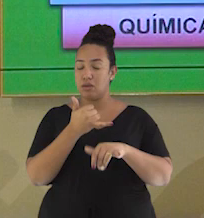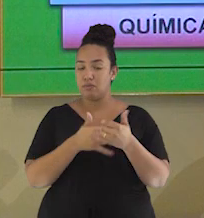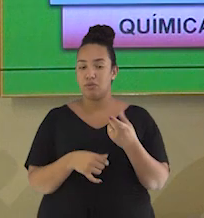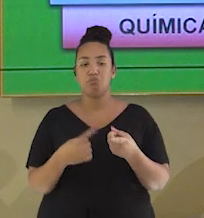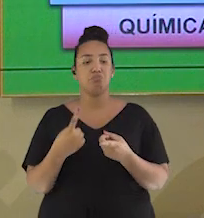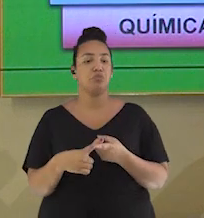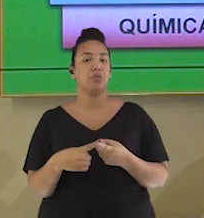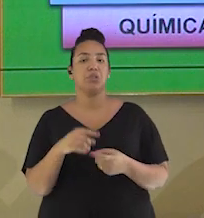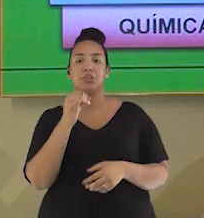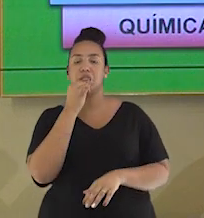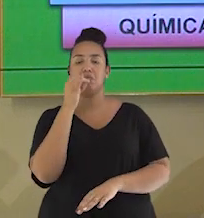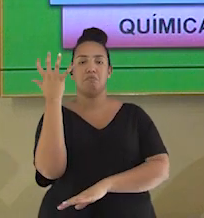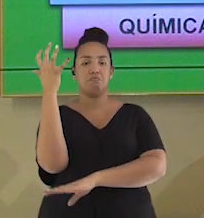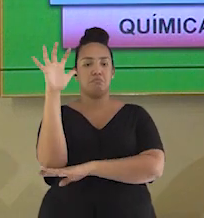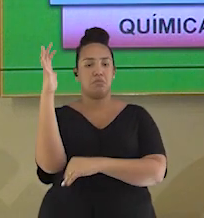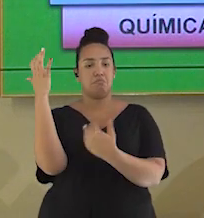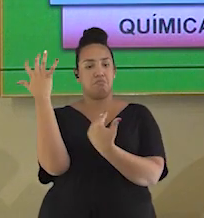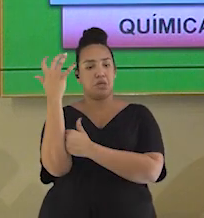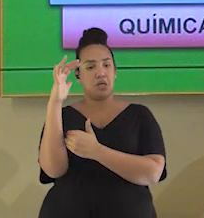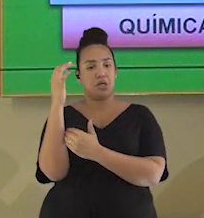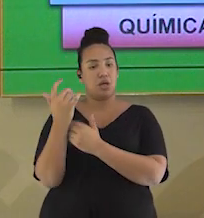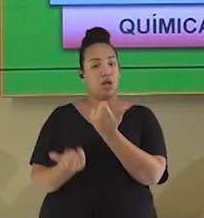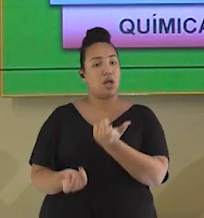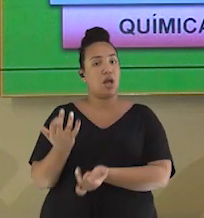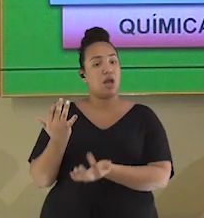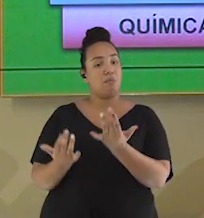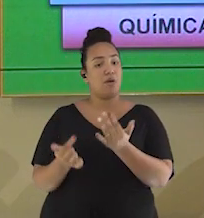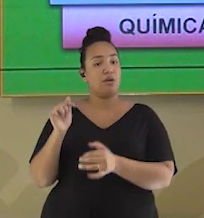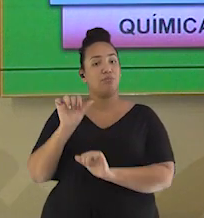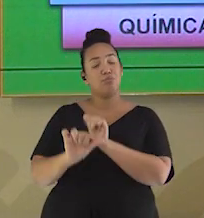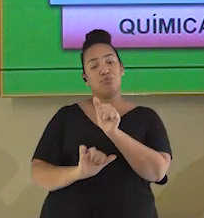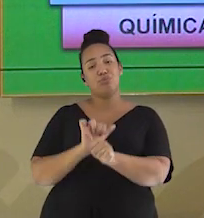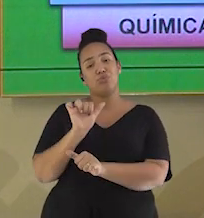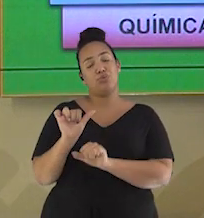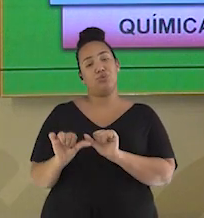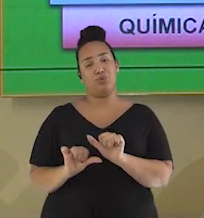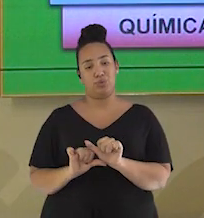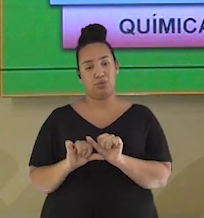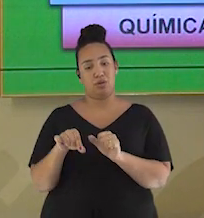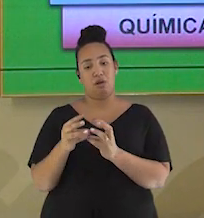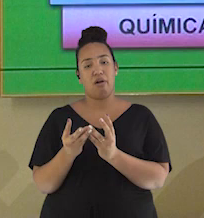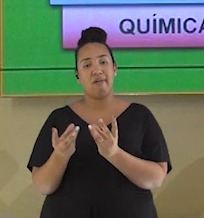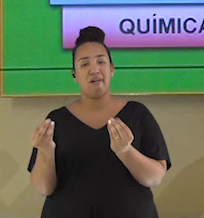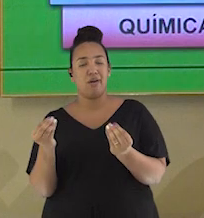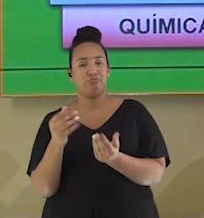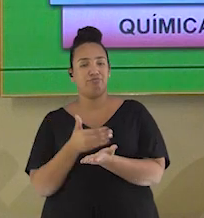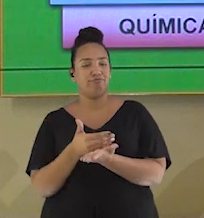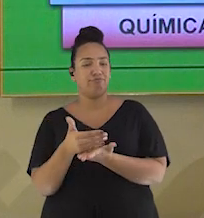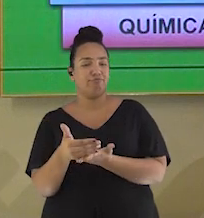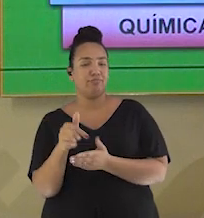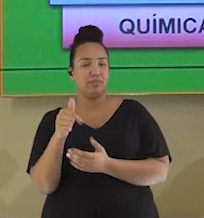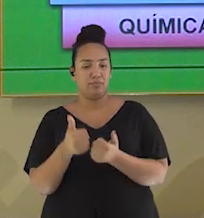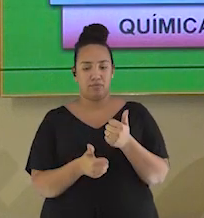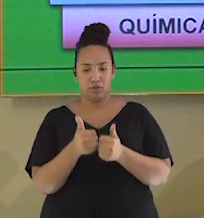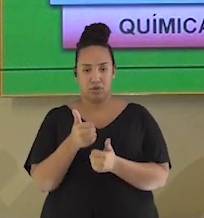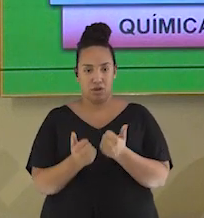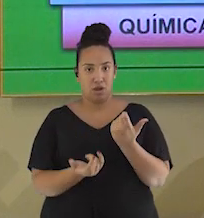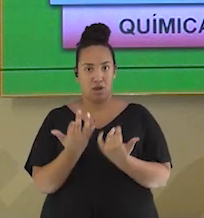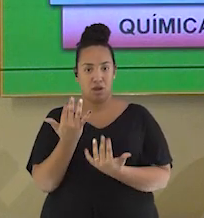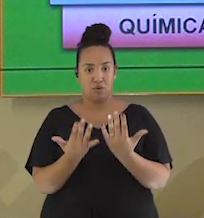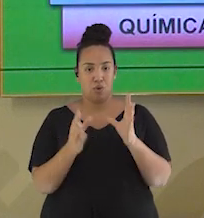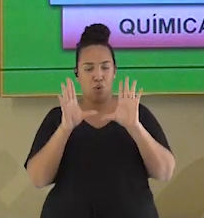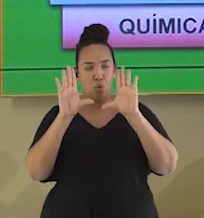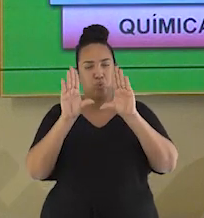Ao queimar uma madeira, ela deixa de ser a sua composição inicial. O carvão ele vai se